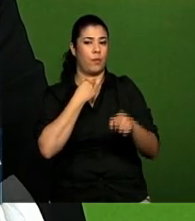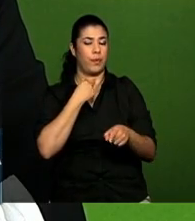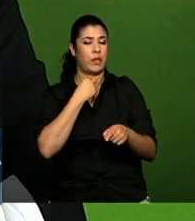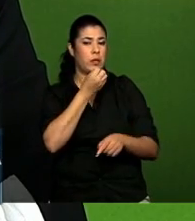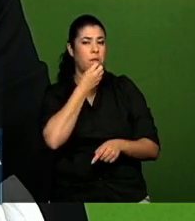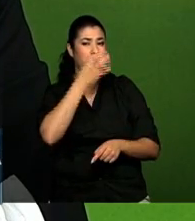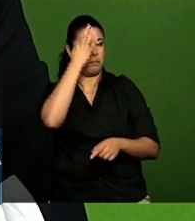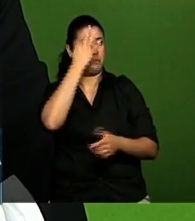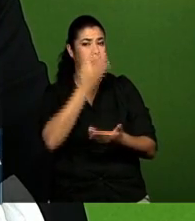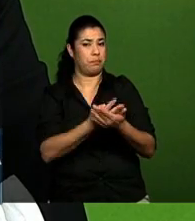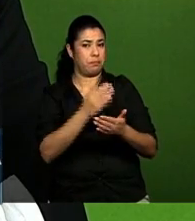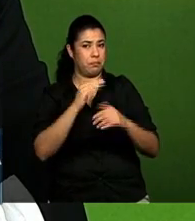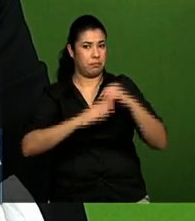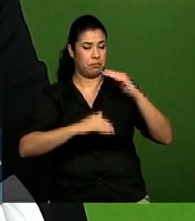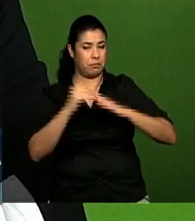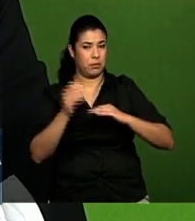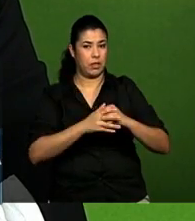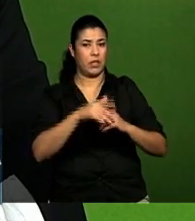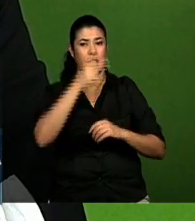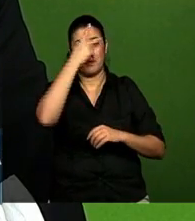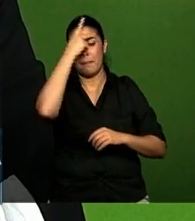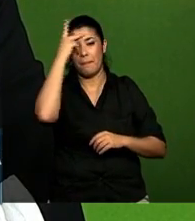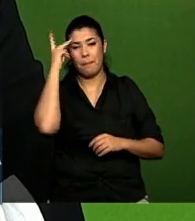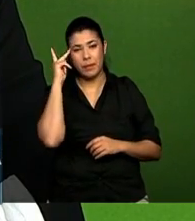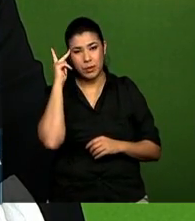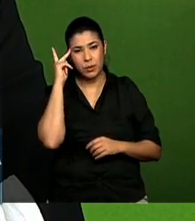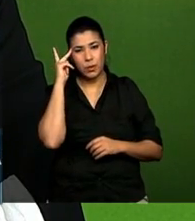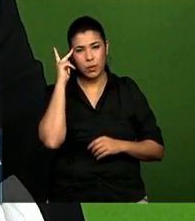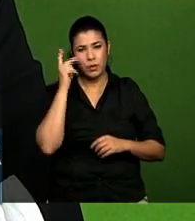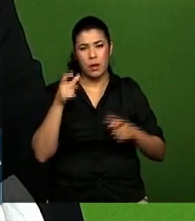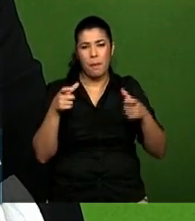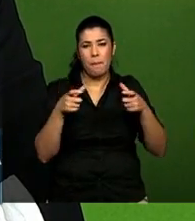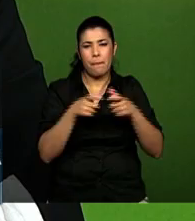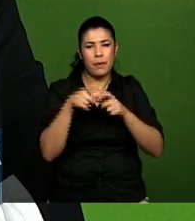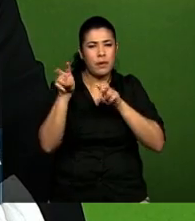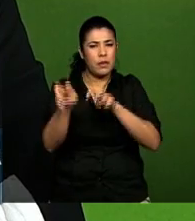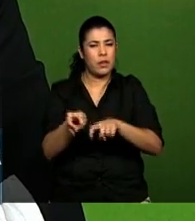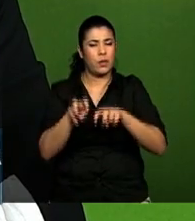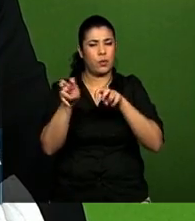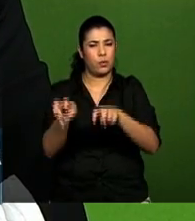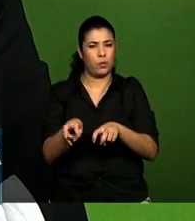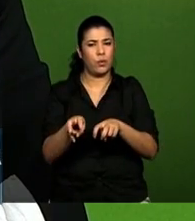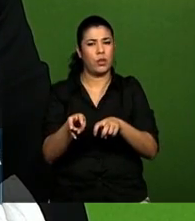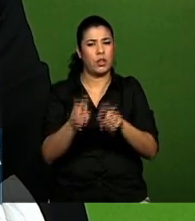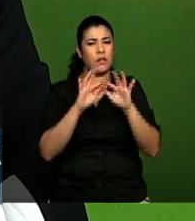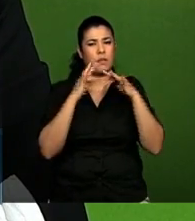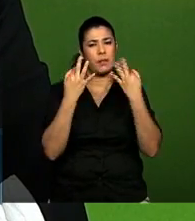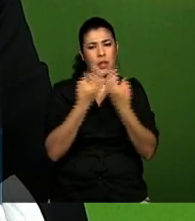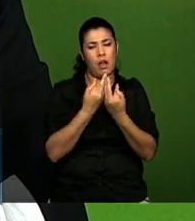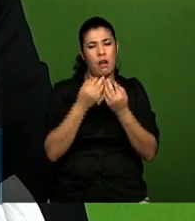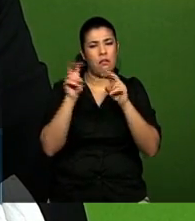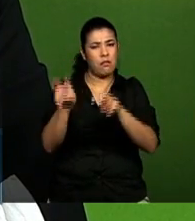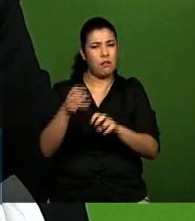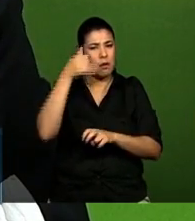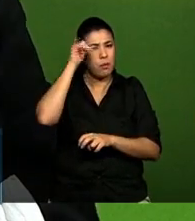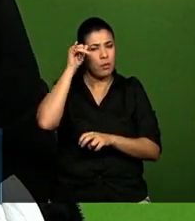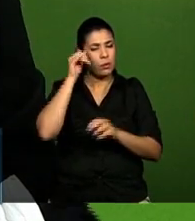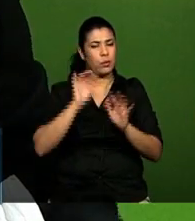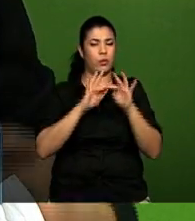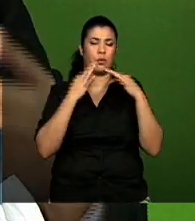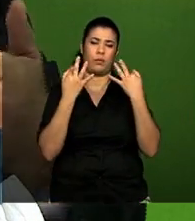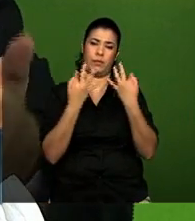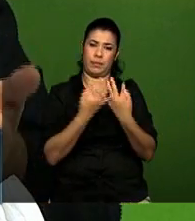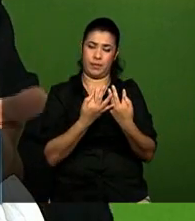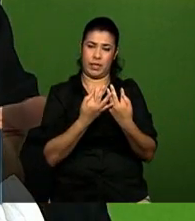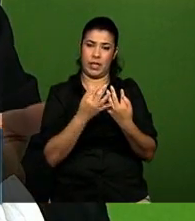fé especialmente de agricultores de pequeno porte Os Pequenos agricultores familiares de algumas regiões do país